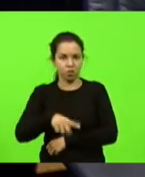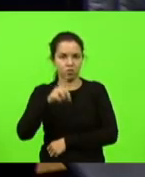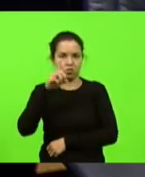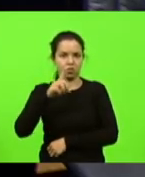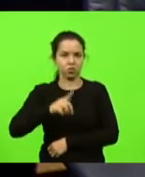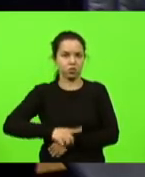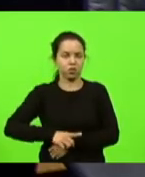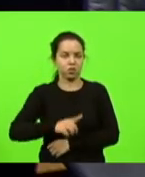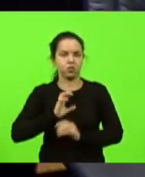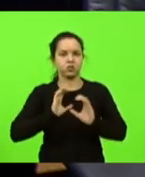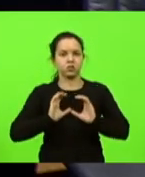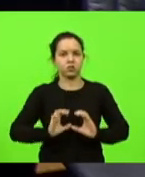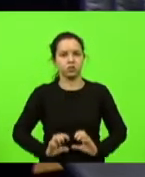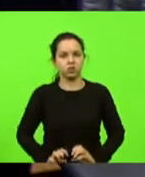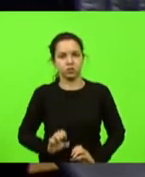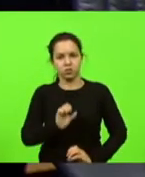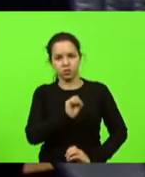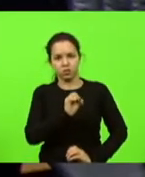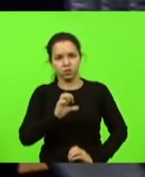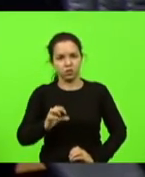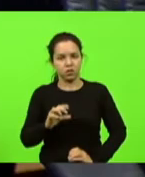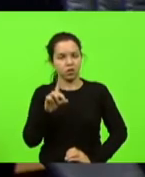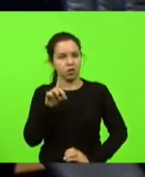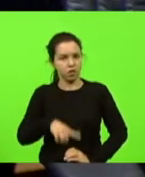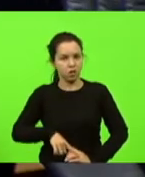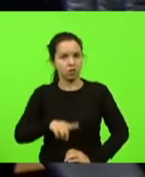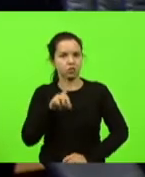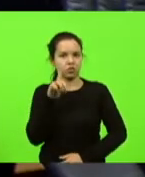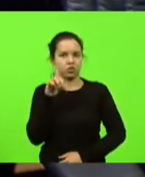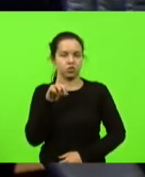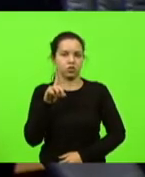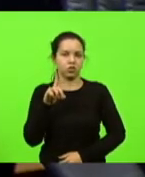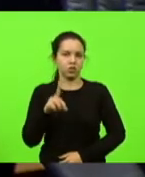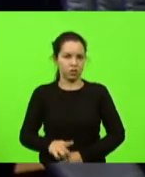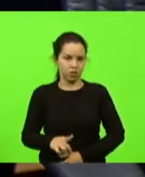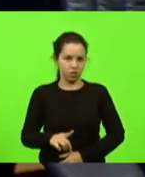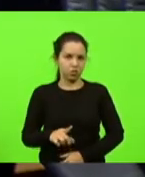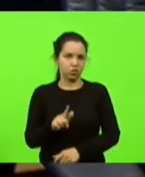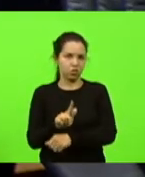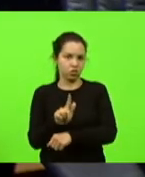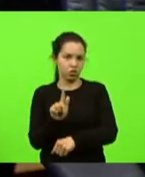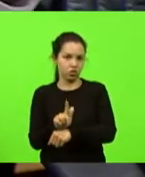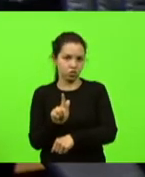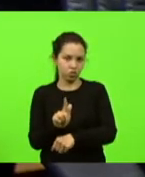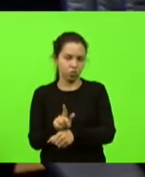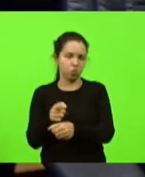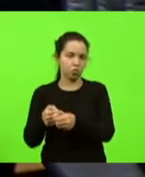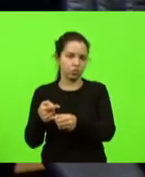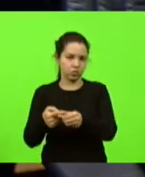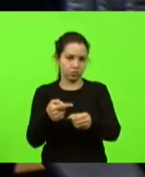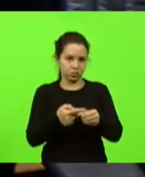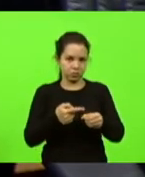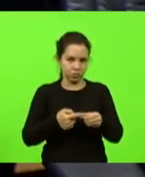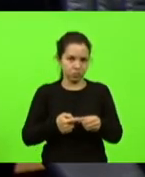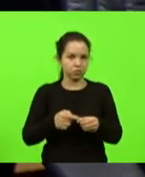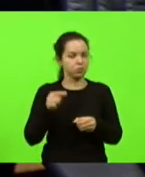catarinense, que já é de direito, Escudilac, dos gestores municipais. É lá que